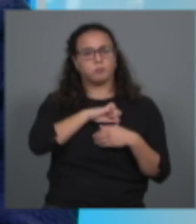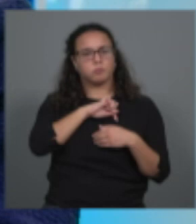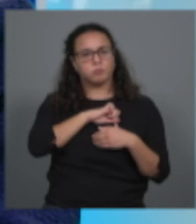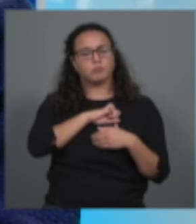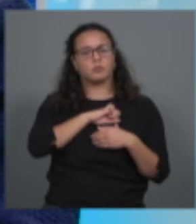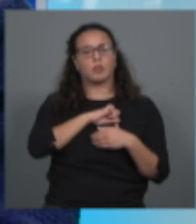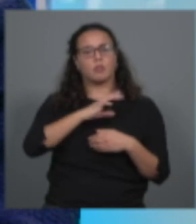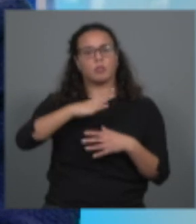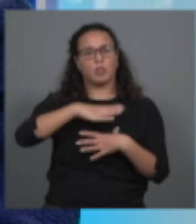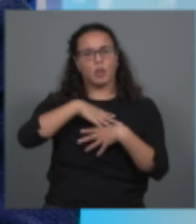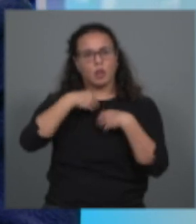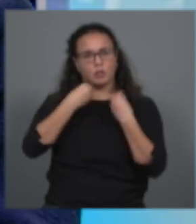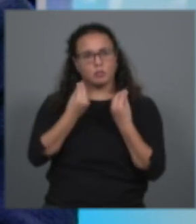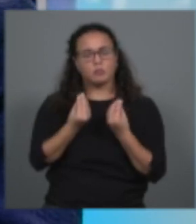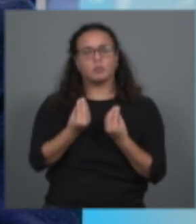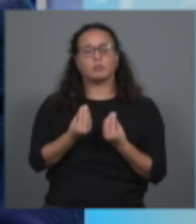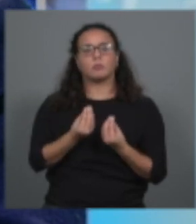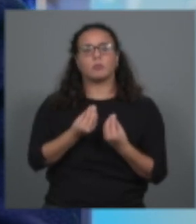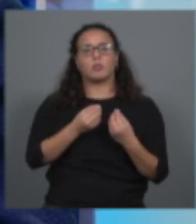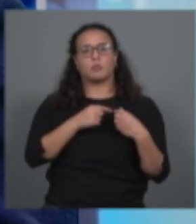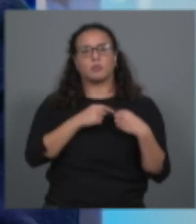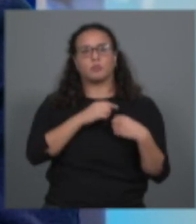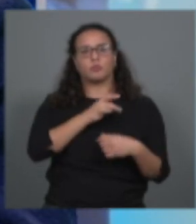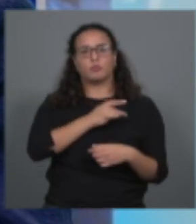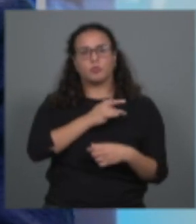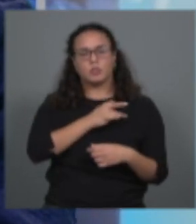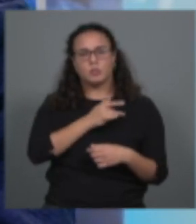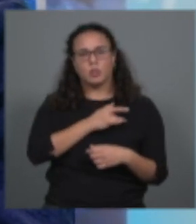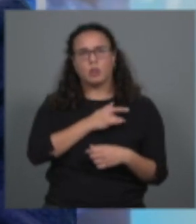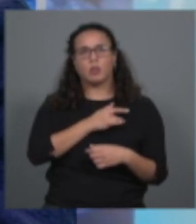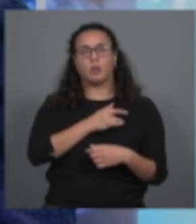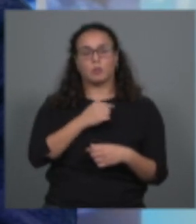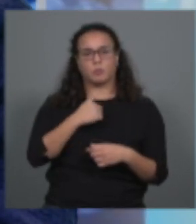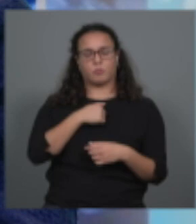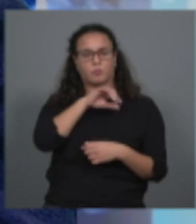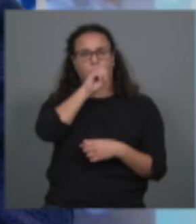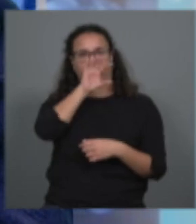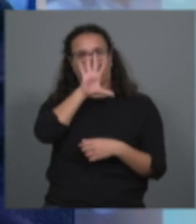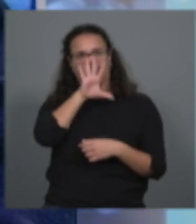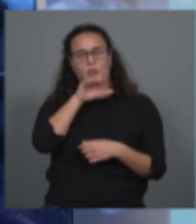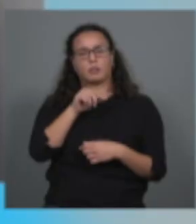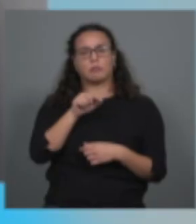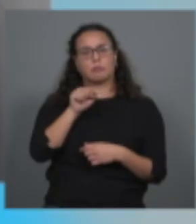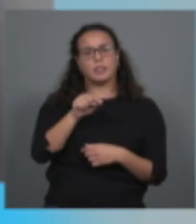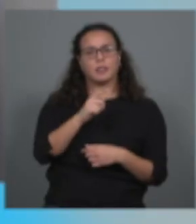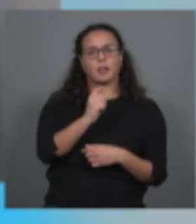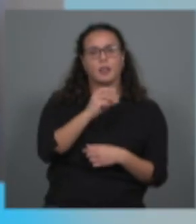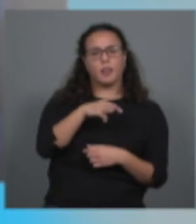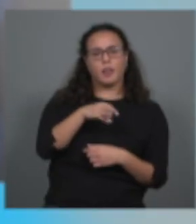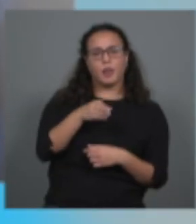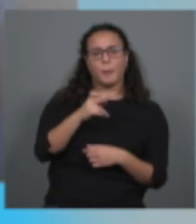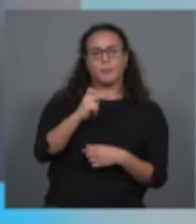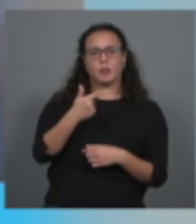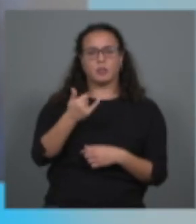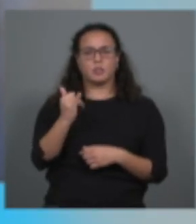famílias. É algo extraordinário. Para mim também foi uma surpresa. Esta empatia e esta vinda de